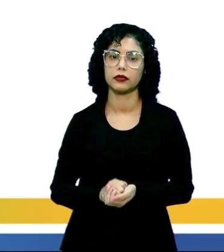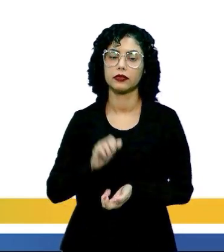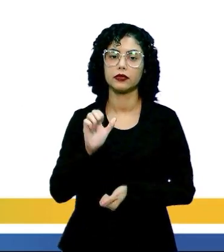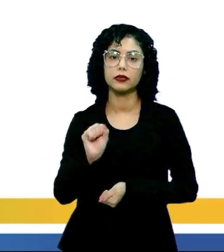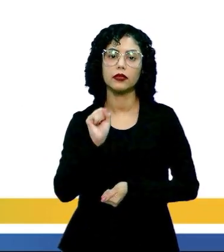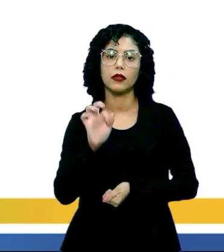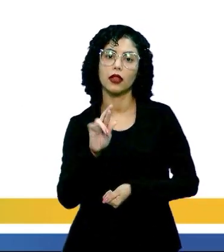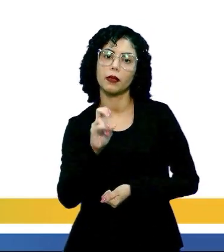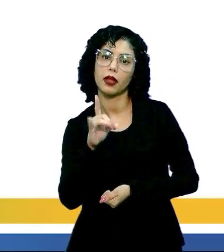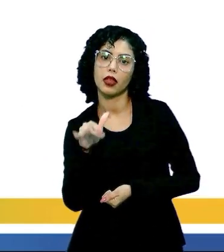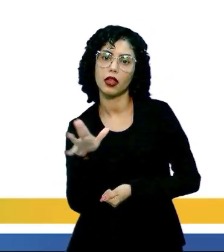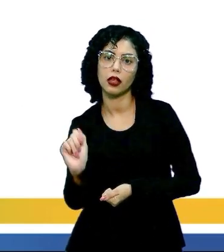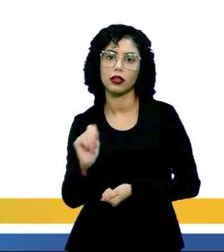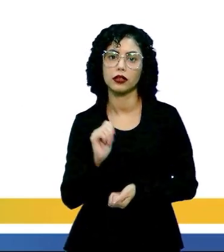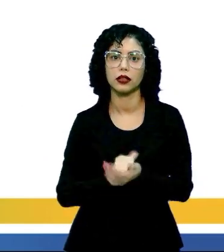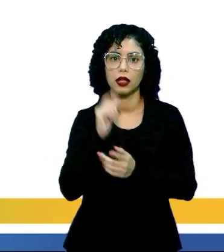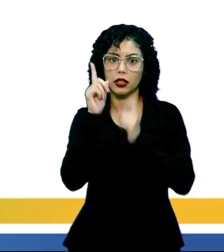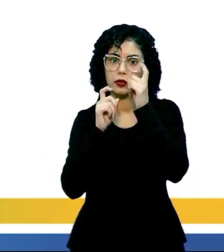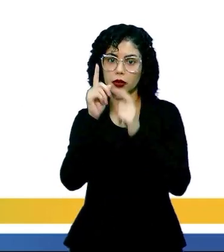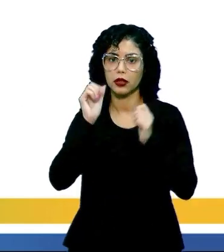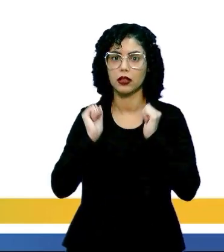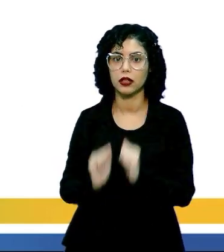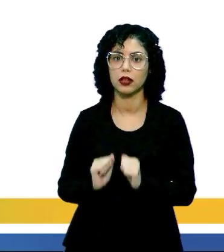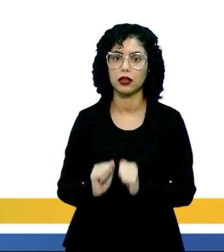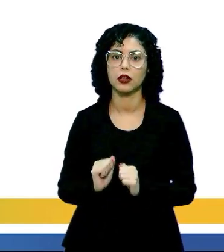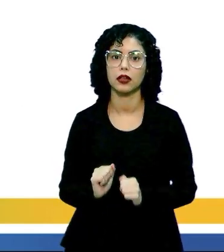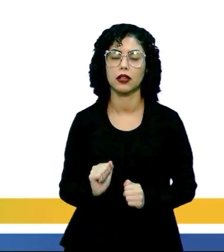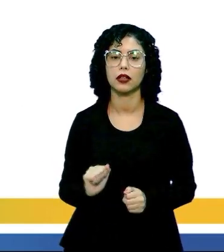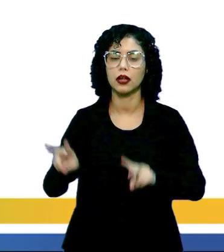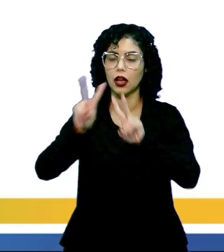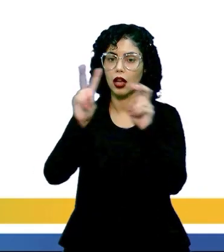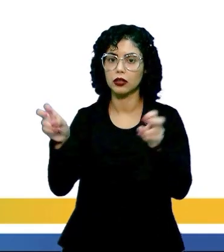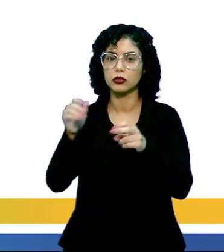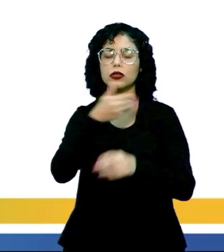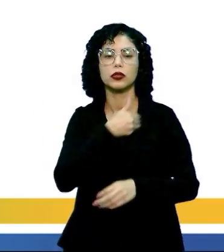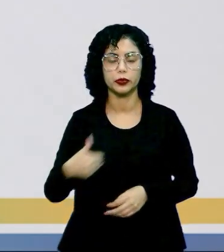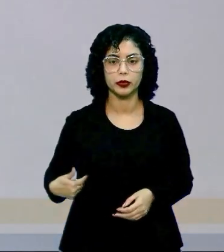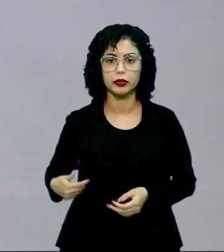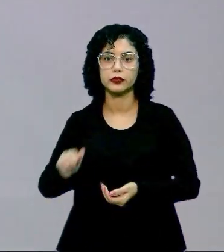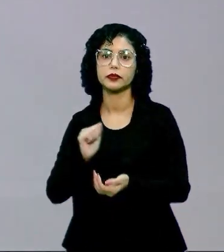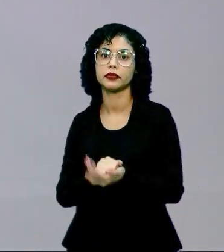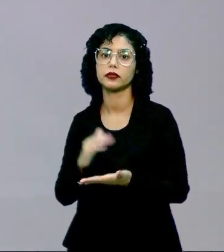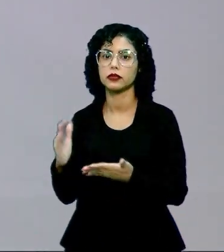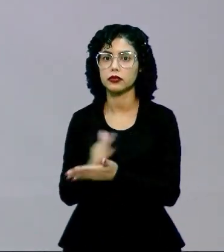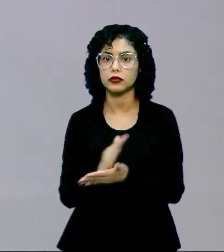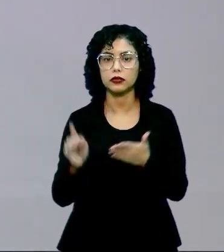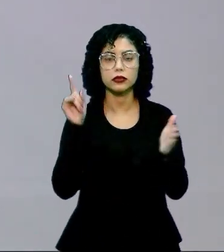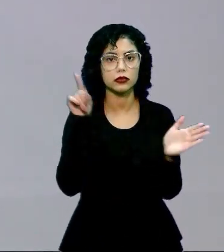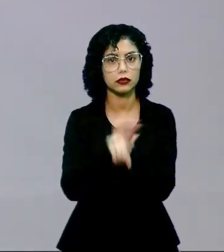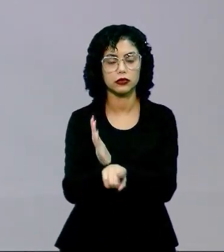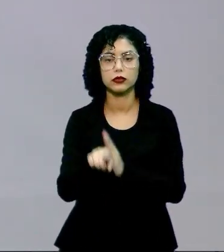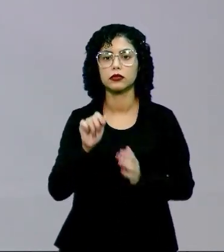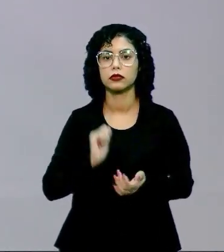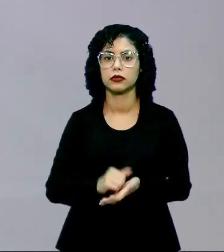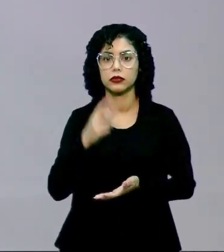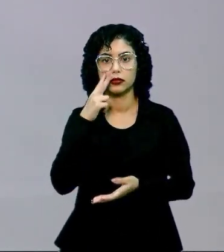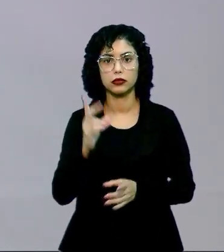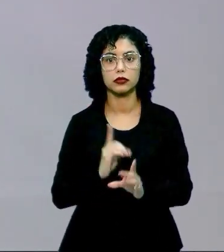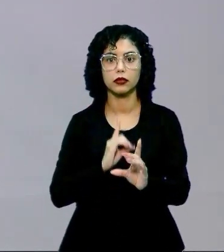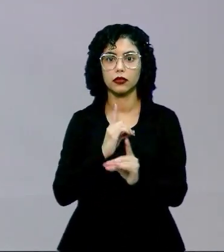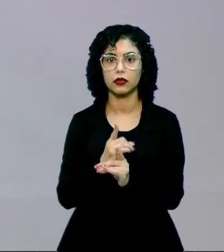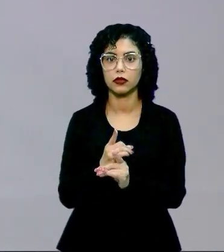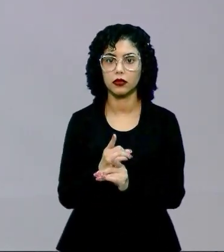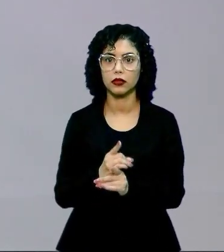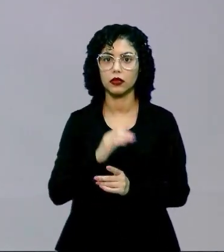expressão, poder de tradução, assunto público. Em algumas literaturas, em algumas questões do Enem, vocês vão